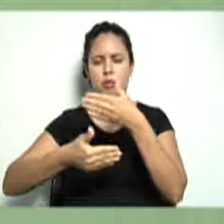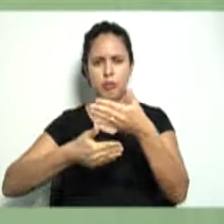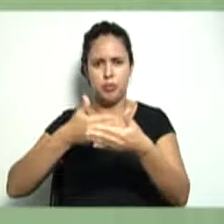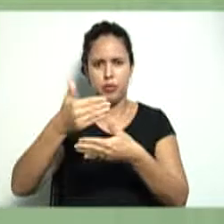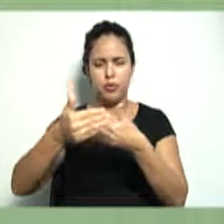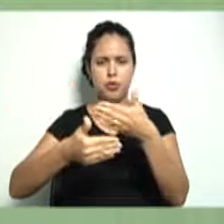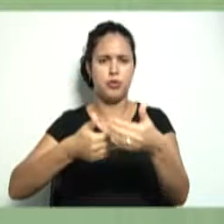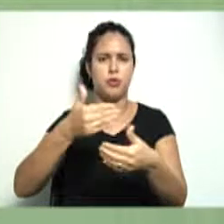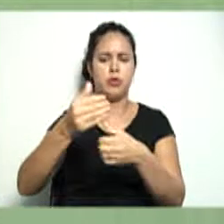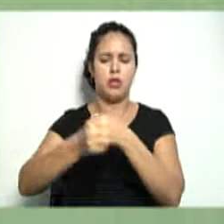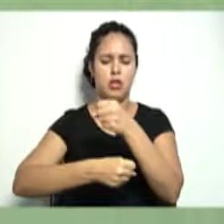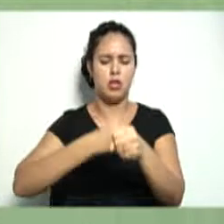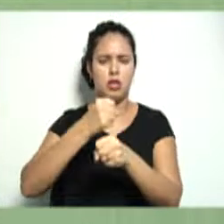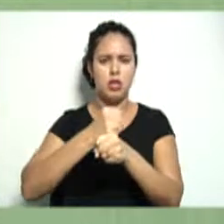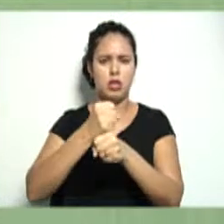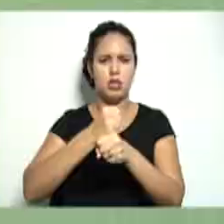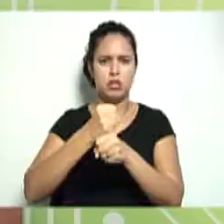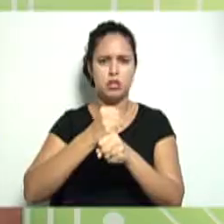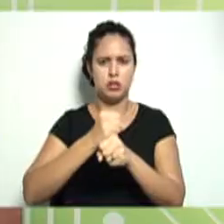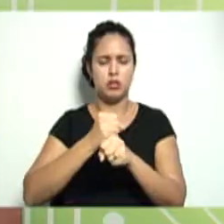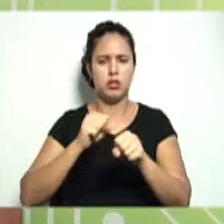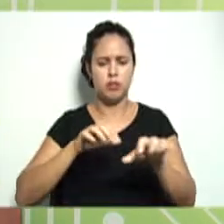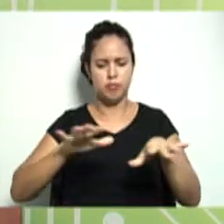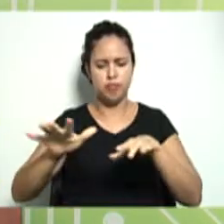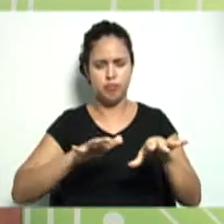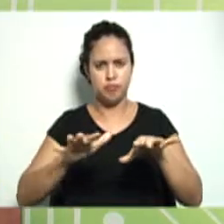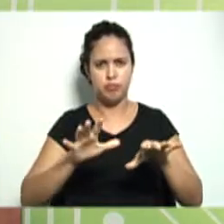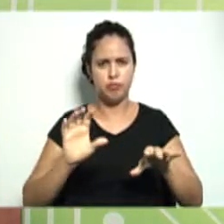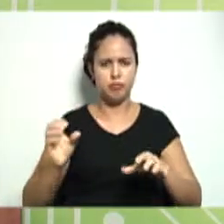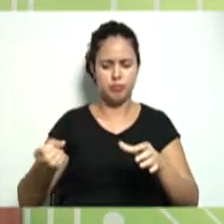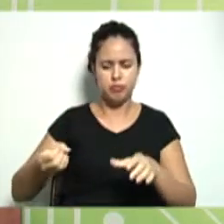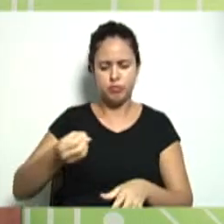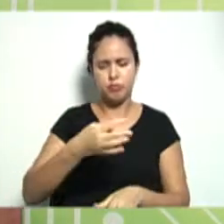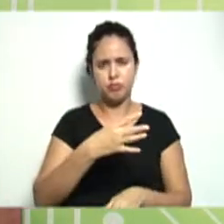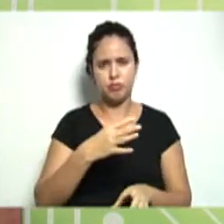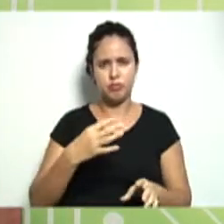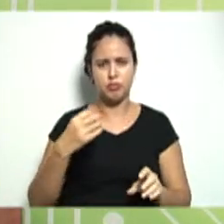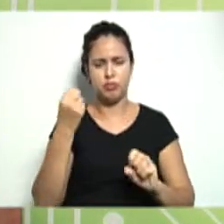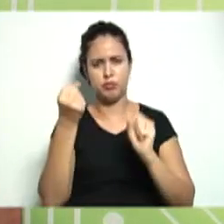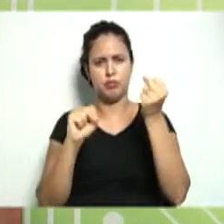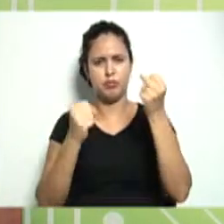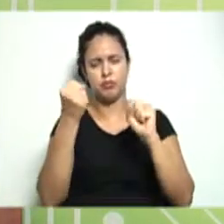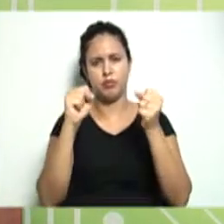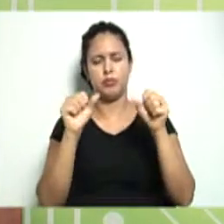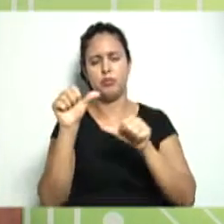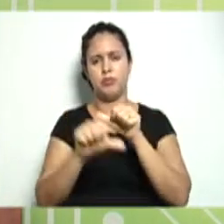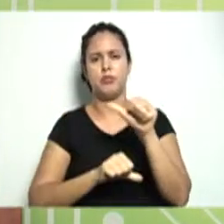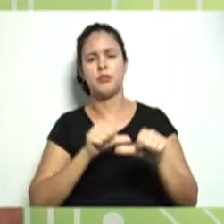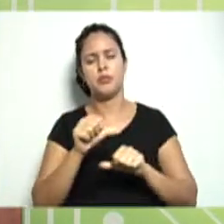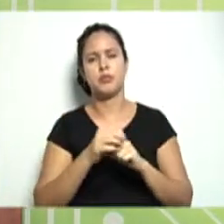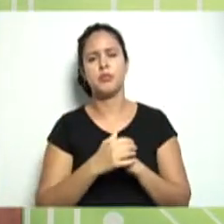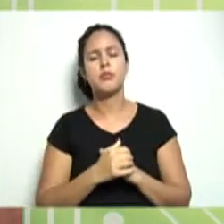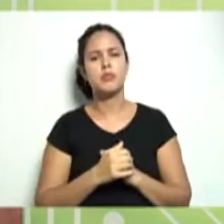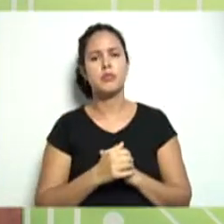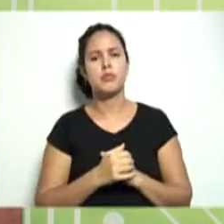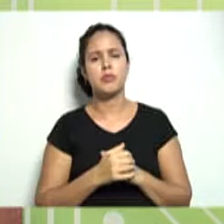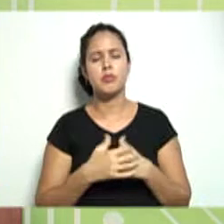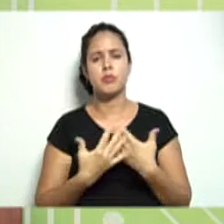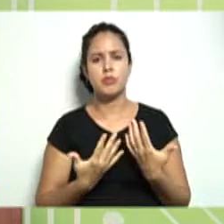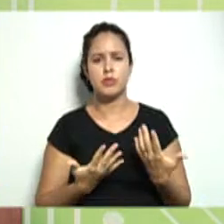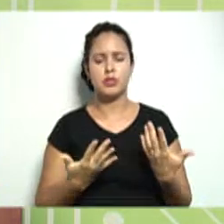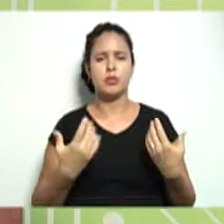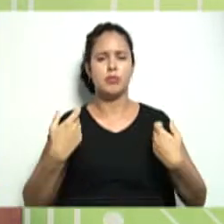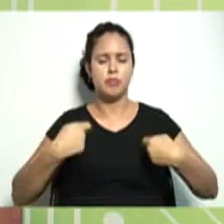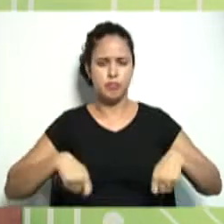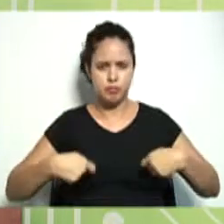mudou. Então, gente, o que aconteceu com o surgimento do modo de produção capitalista? Houve também uma necessidade